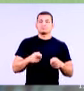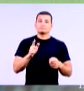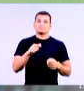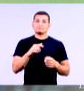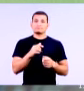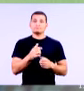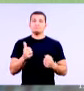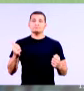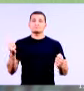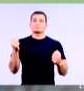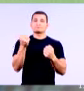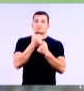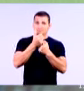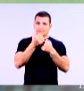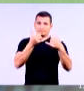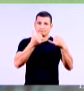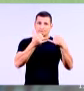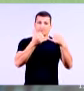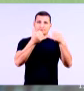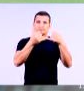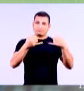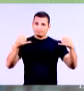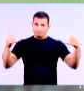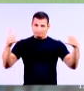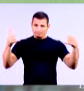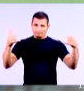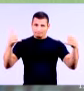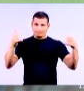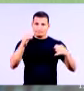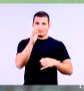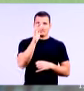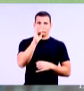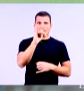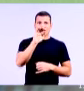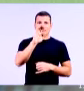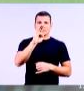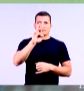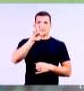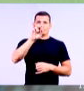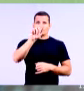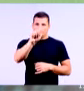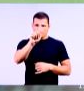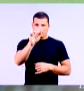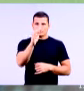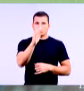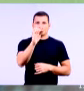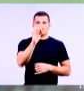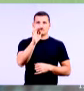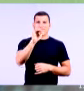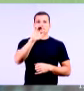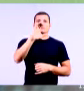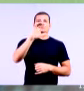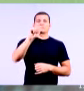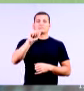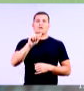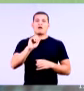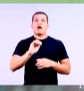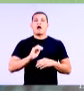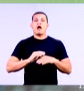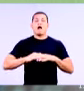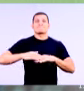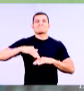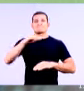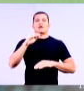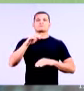de cabos metálicos por cabos de fibra ótica, que aumentaram a qualidade da voz e